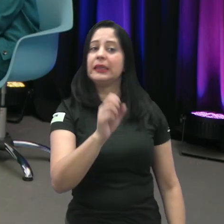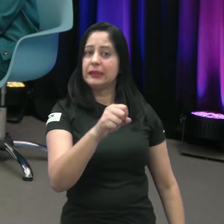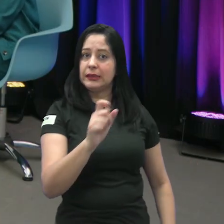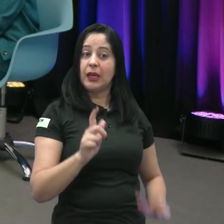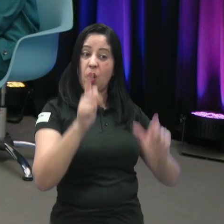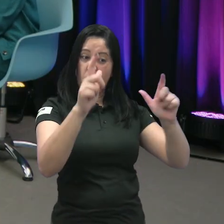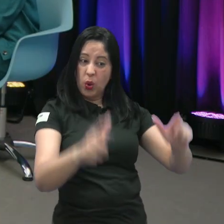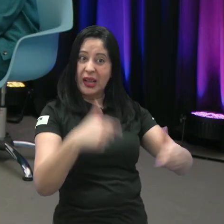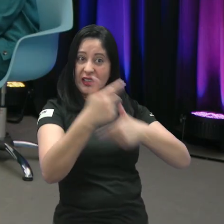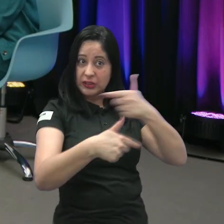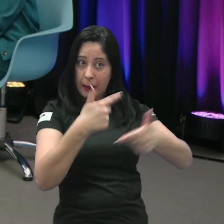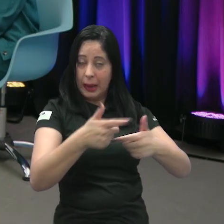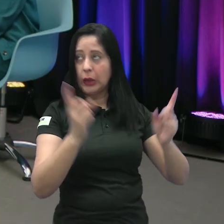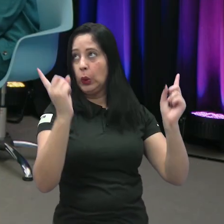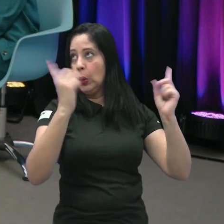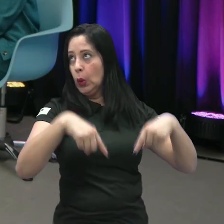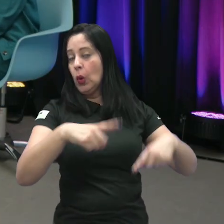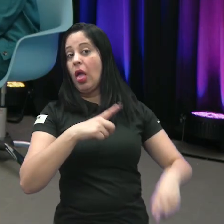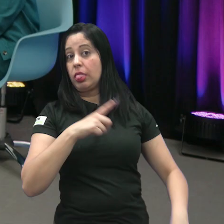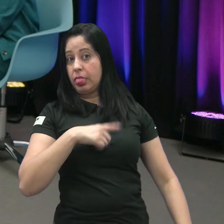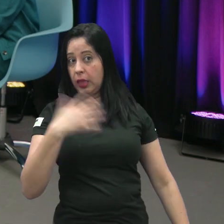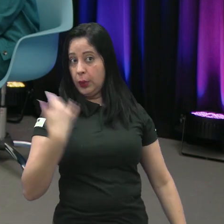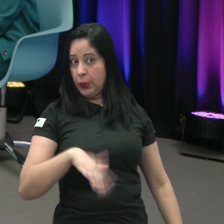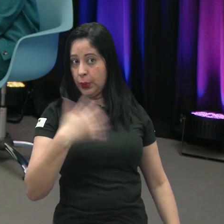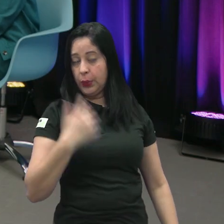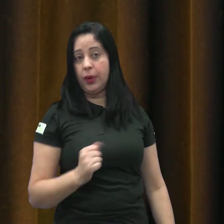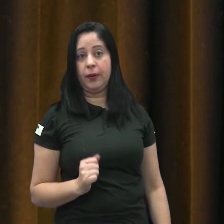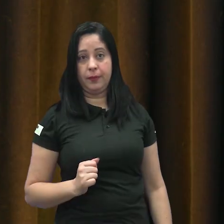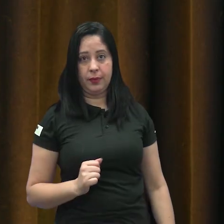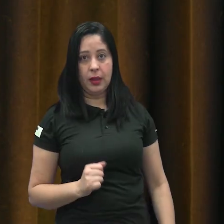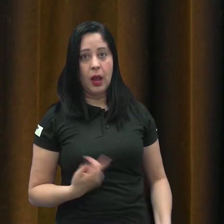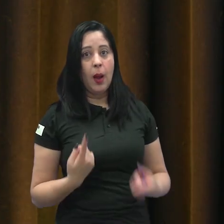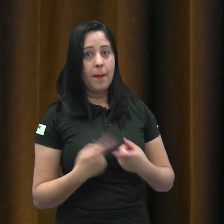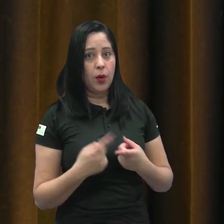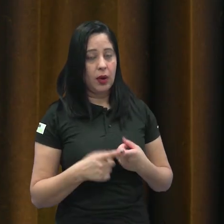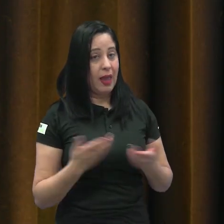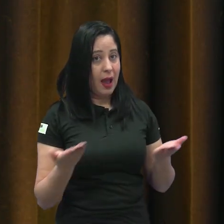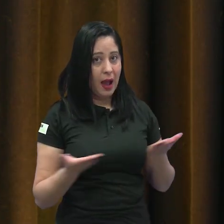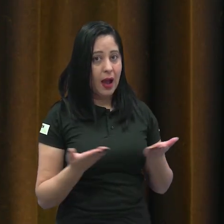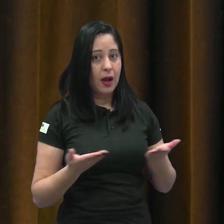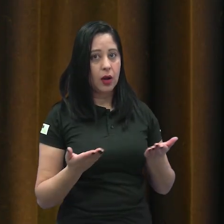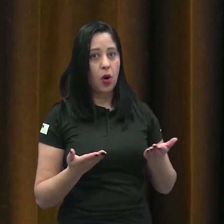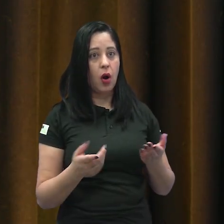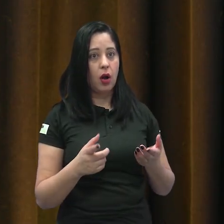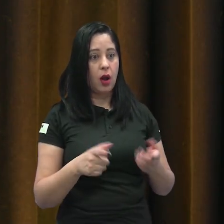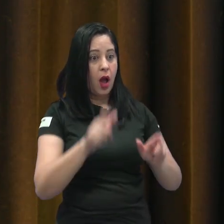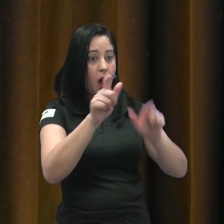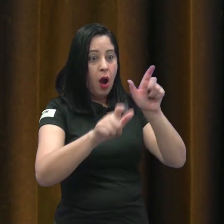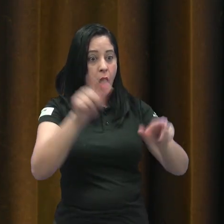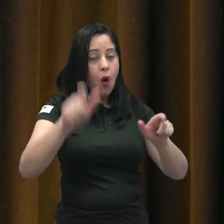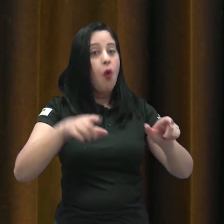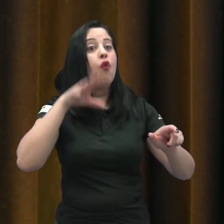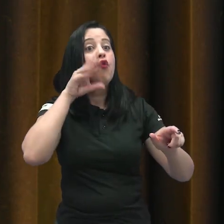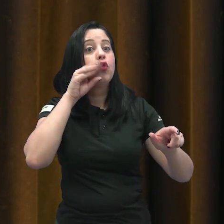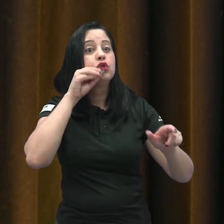enfrentando um desafio, porque você sabe que está crescente o número de burnout,